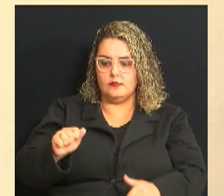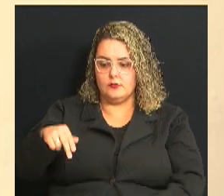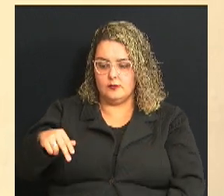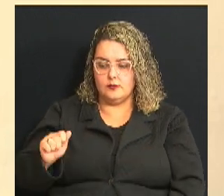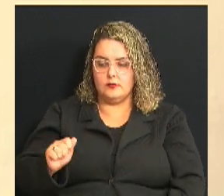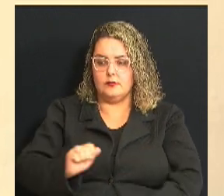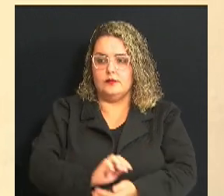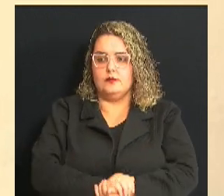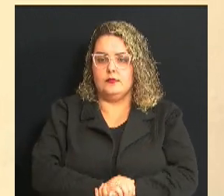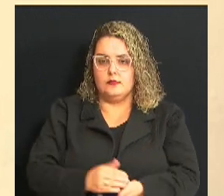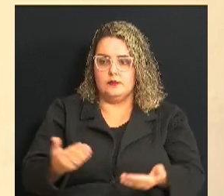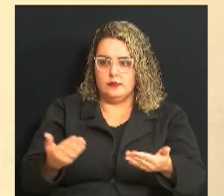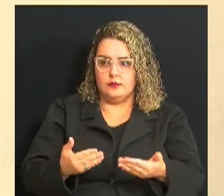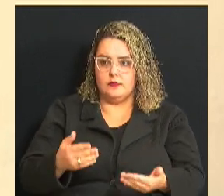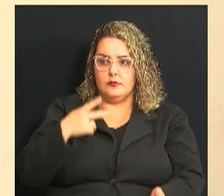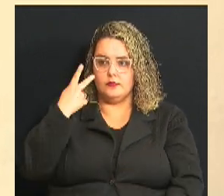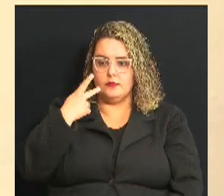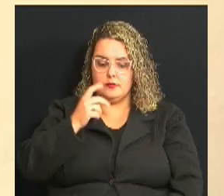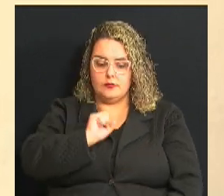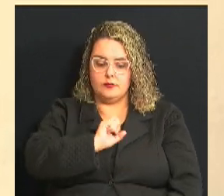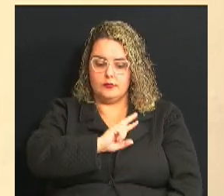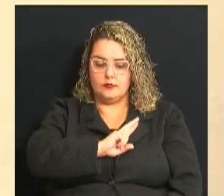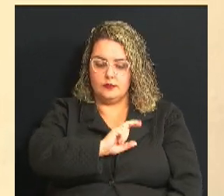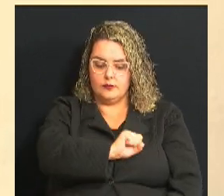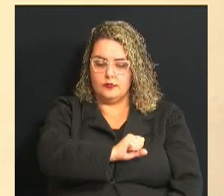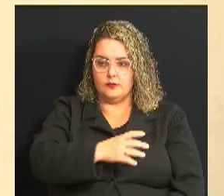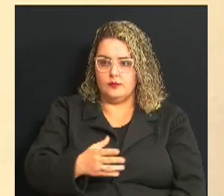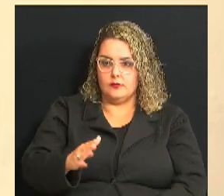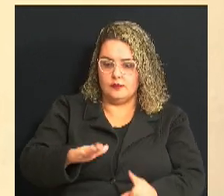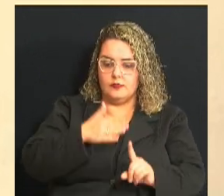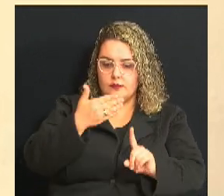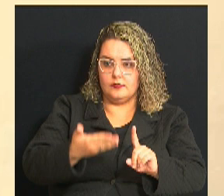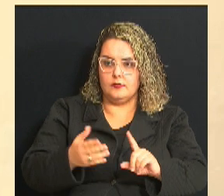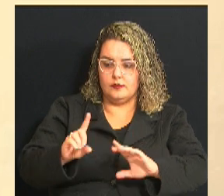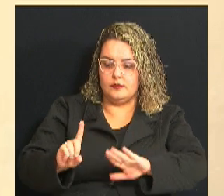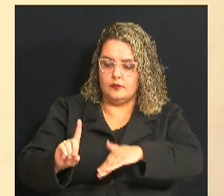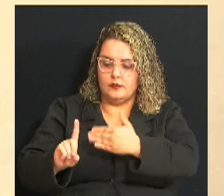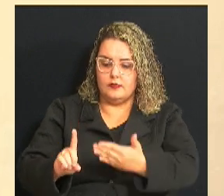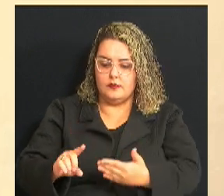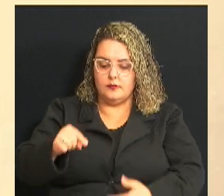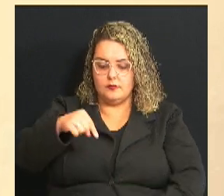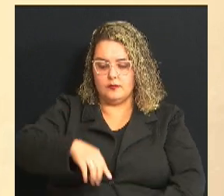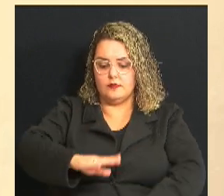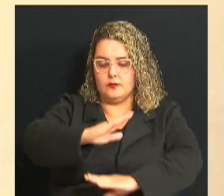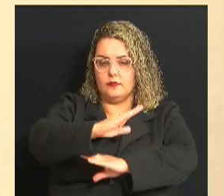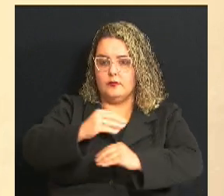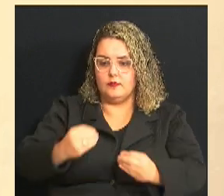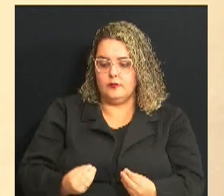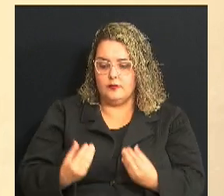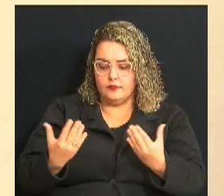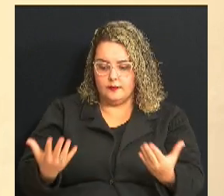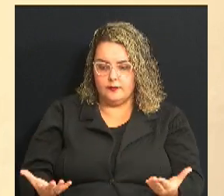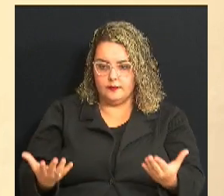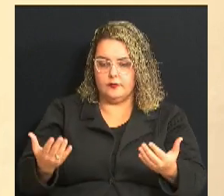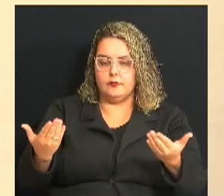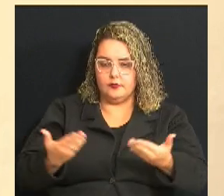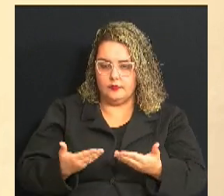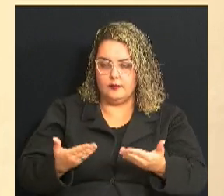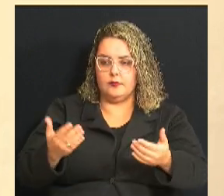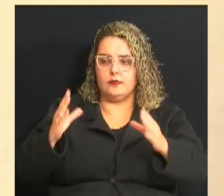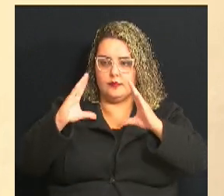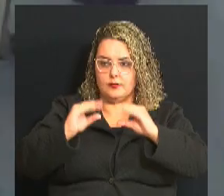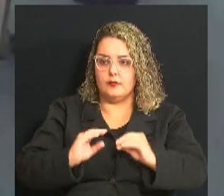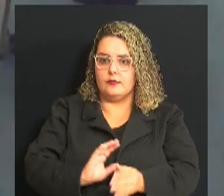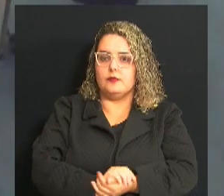agora, o vereador Luiz Rossini, para a homenagem da Câmara Municipal de Campinas aos agraciados desta noite.